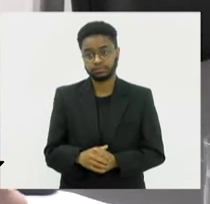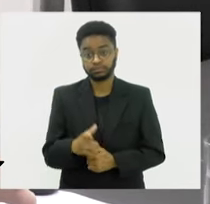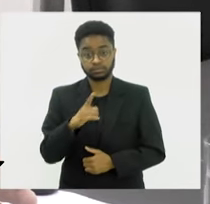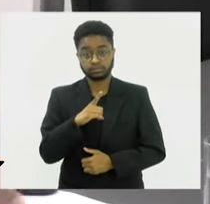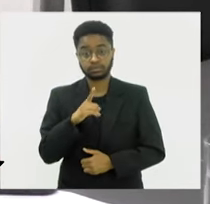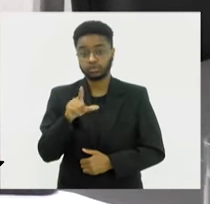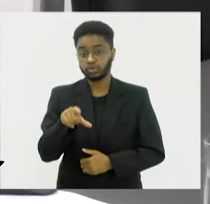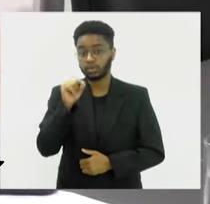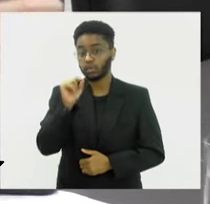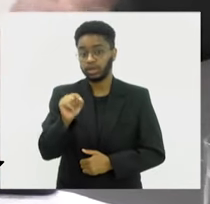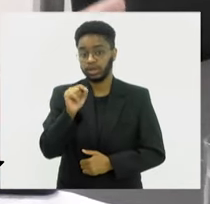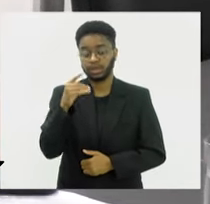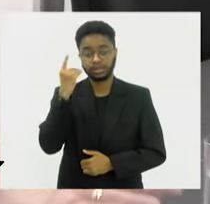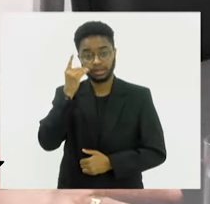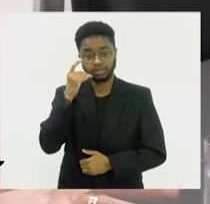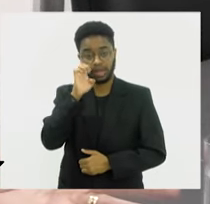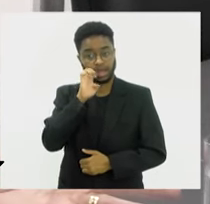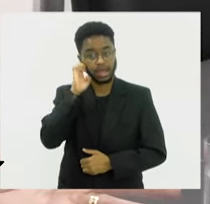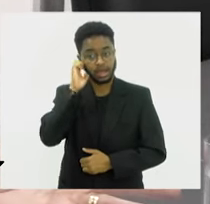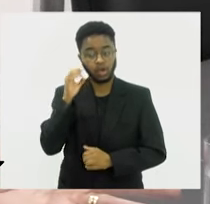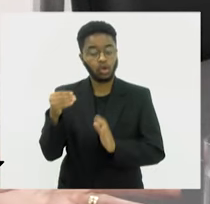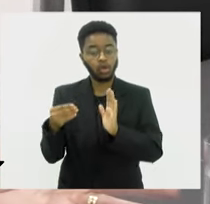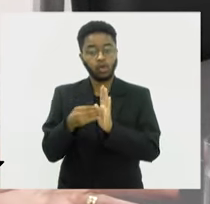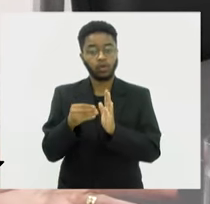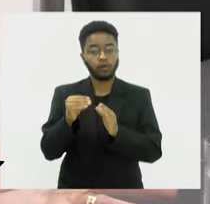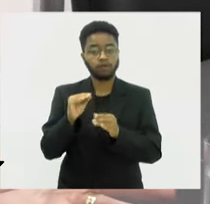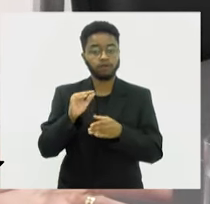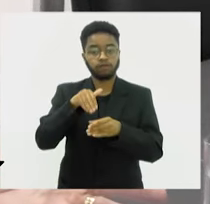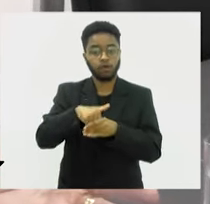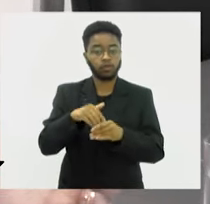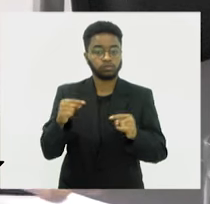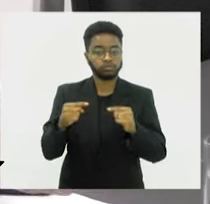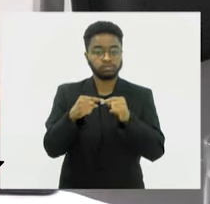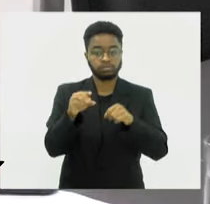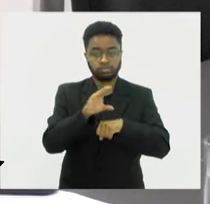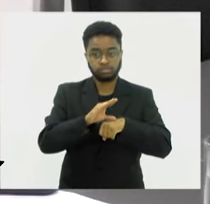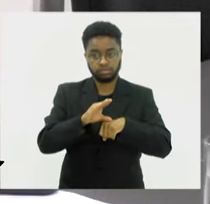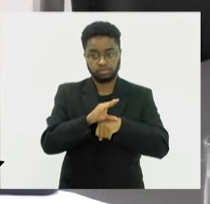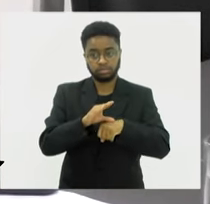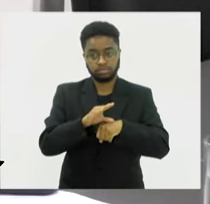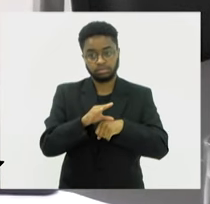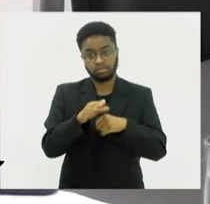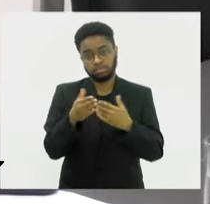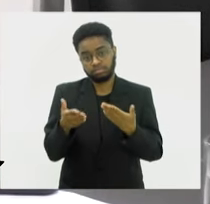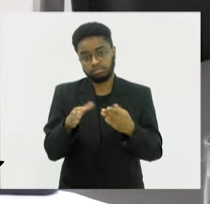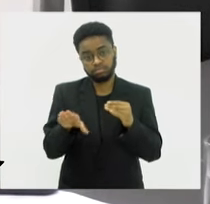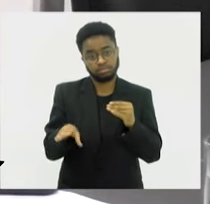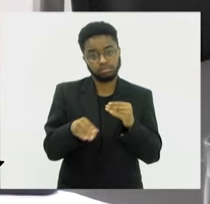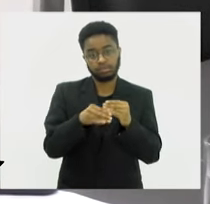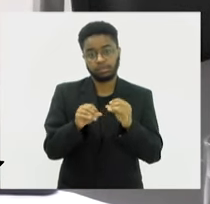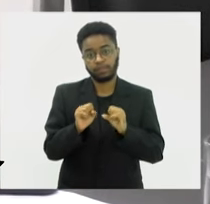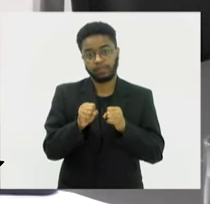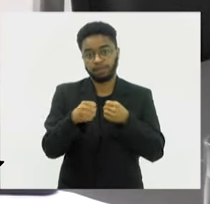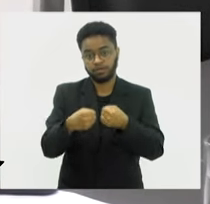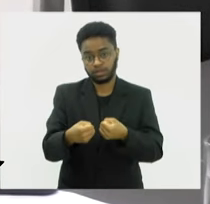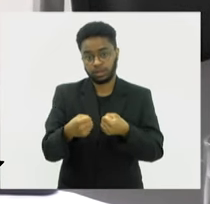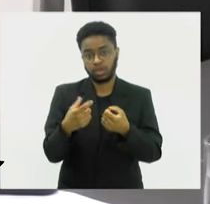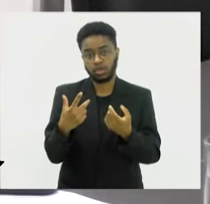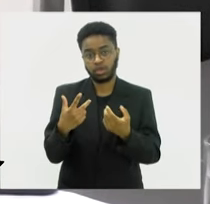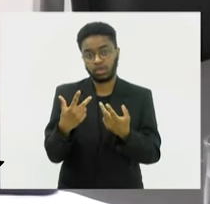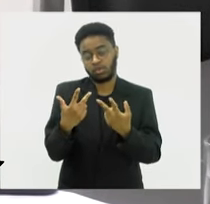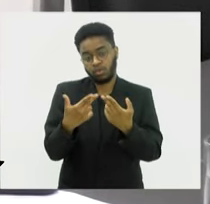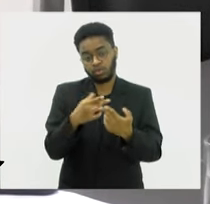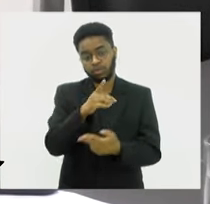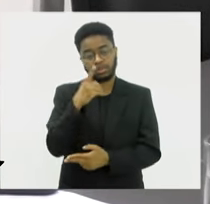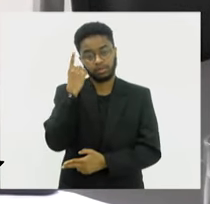Élica apresentar meramente o voto pela constitucionalidade, incorporar e fazer a defesa do que foi apresentado em separado